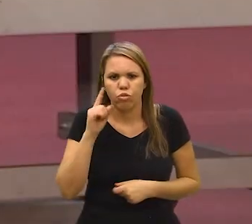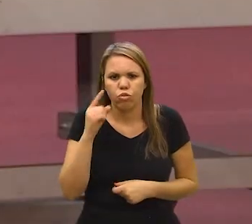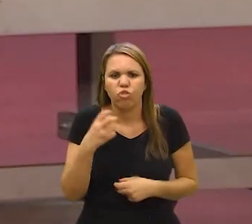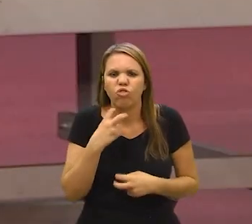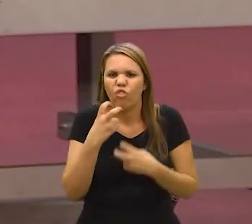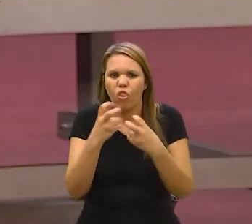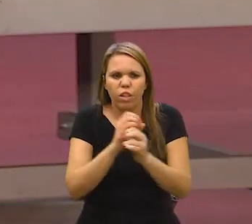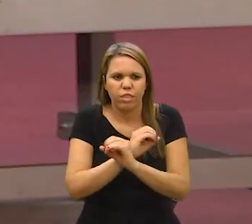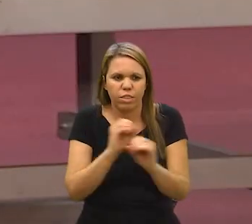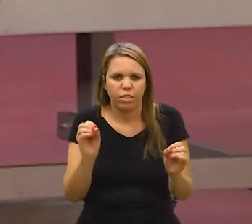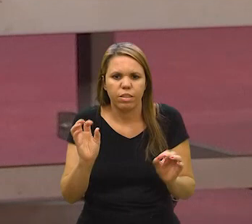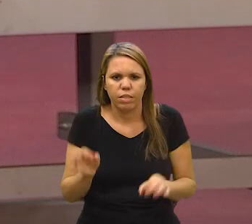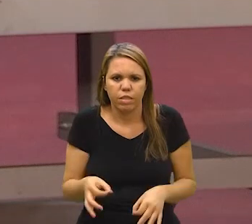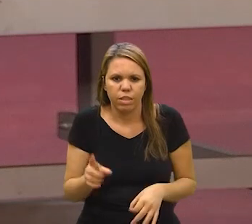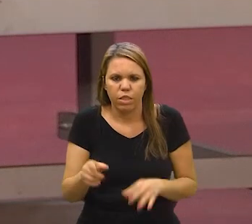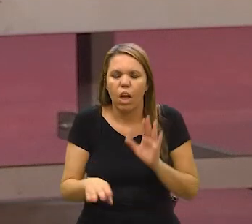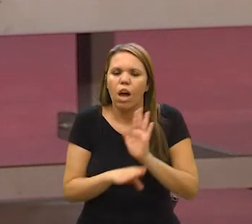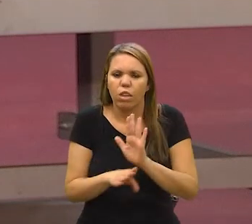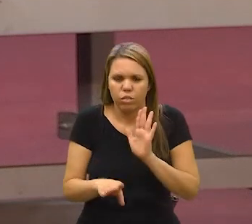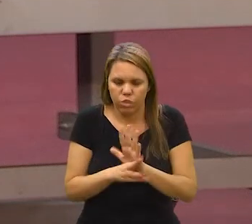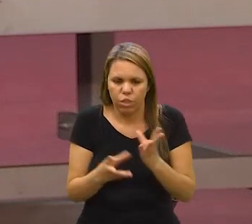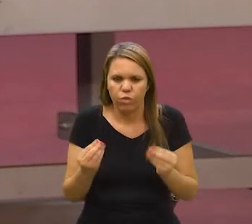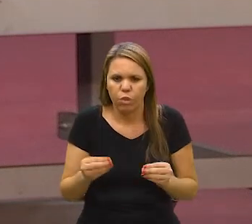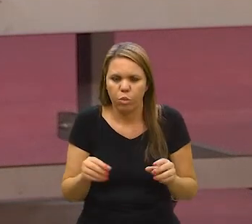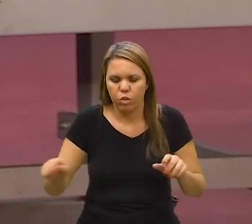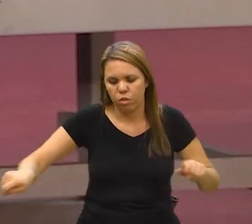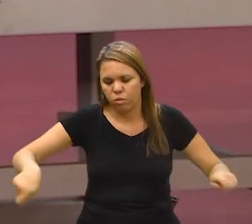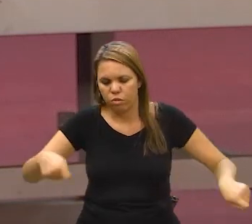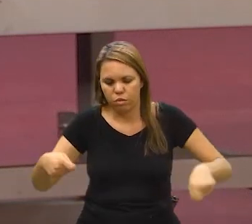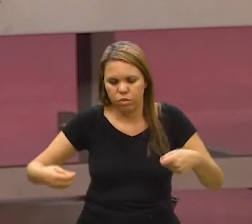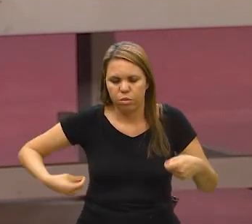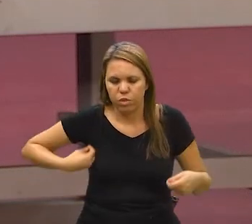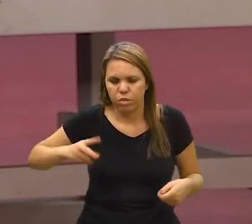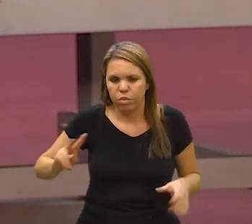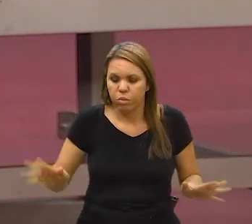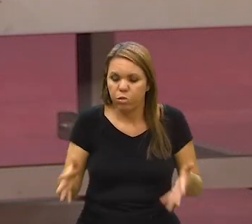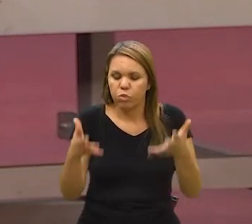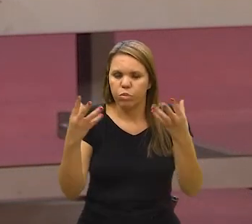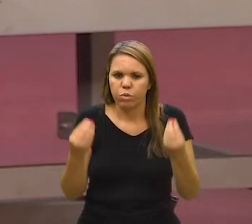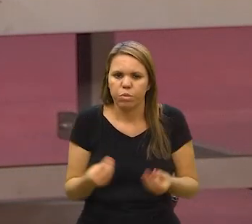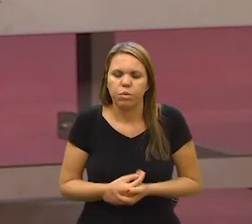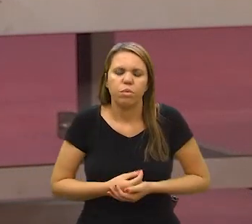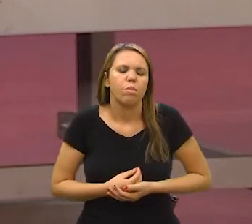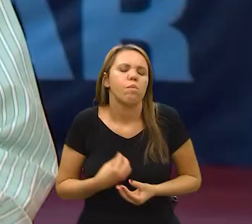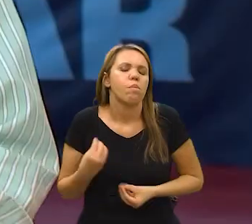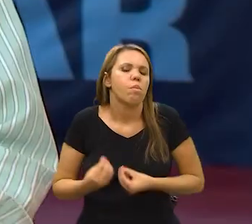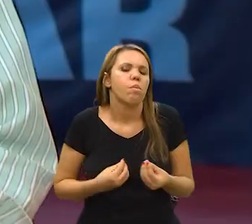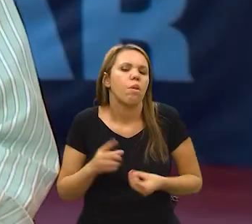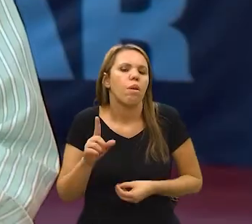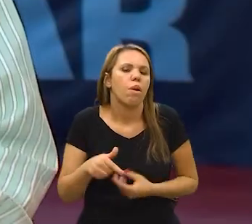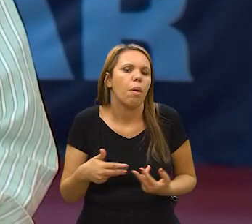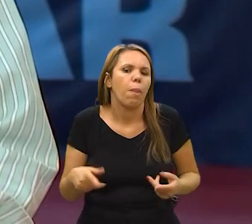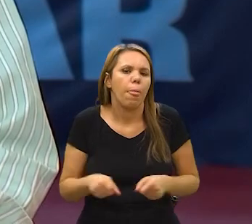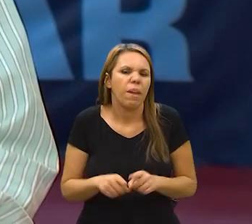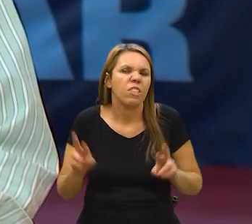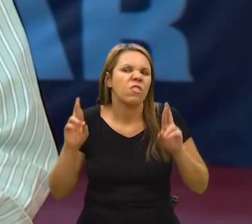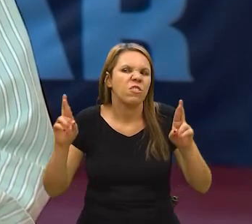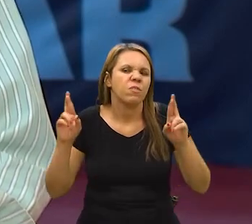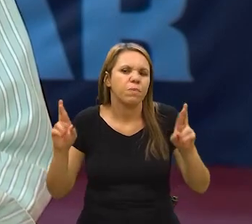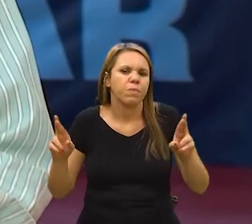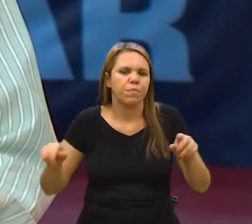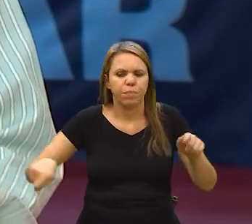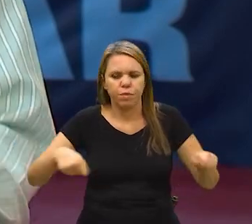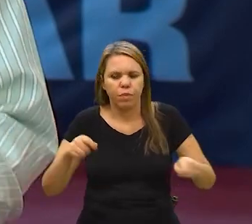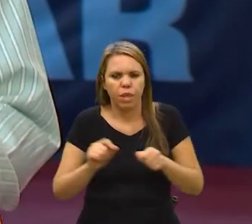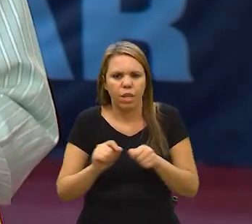dia do ginásio sem voz, e com certeza isso me ajudava muito ali na mesa, né? A presença deles sempre me motivou muito. Como é que é essa questão da torcida?